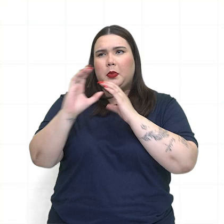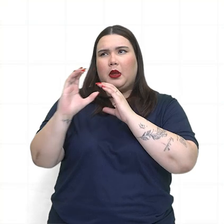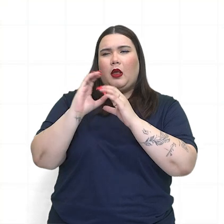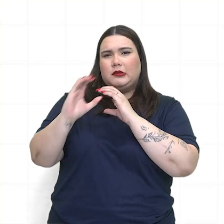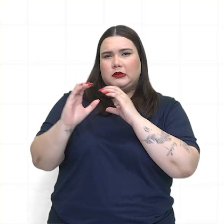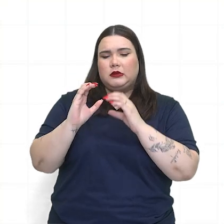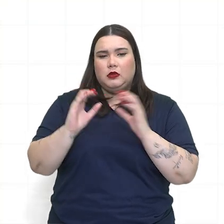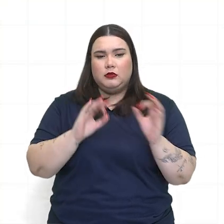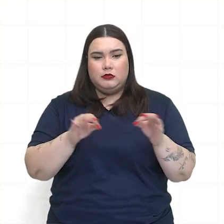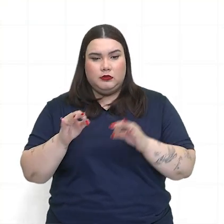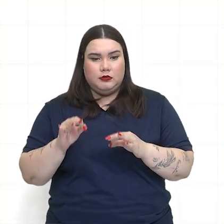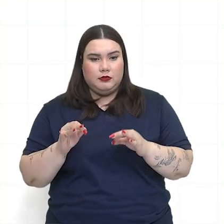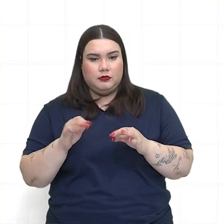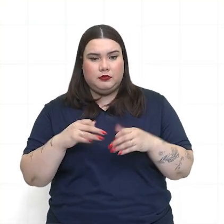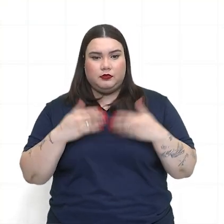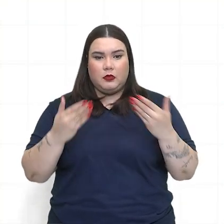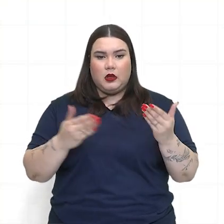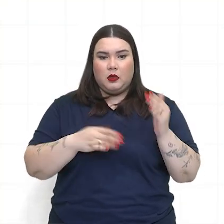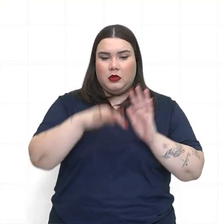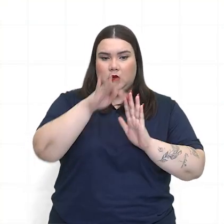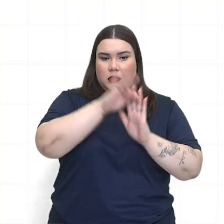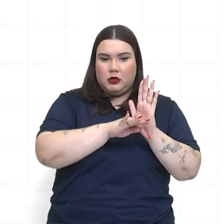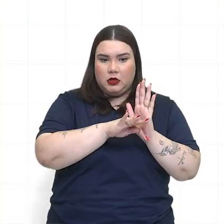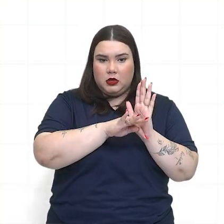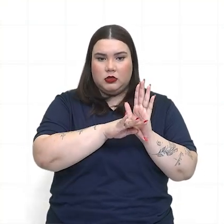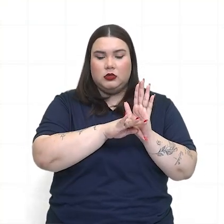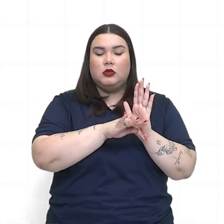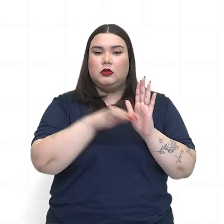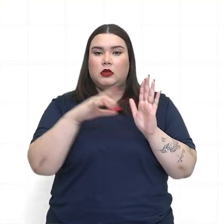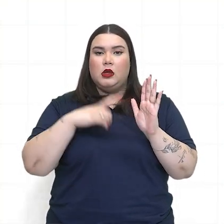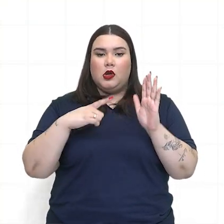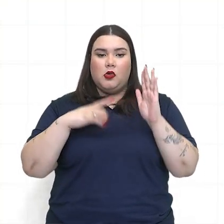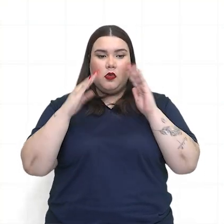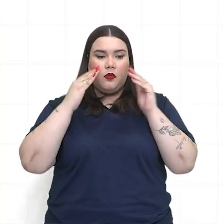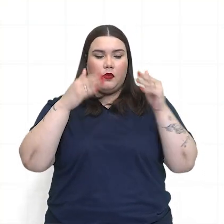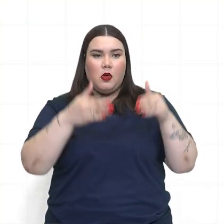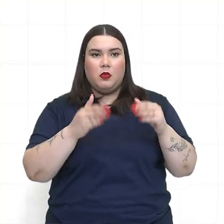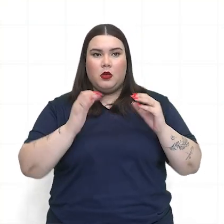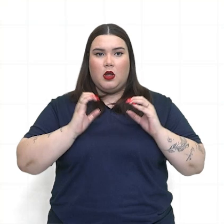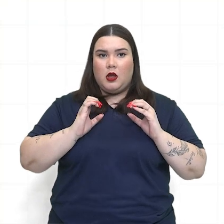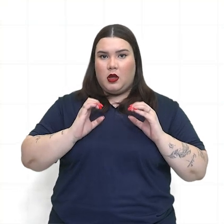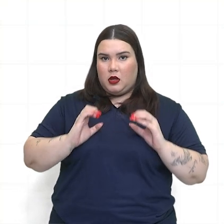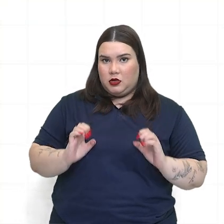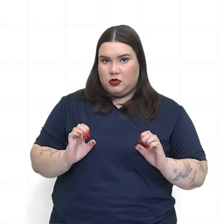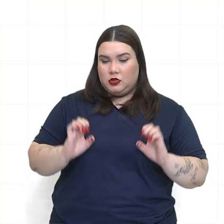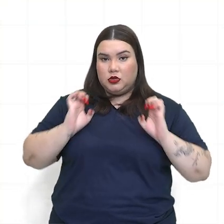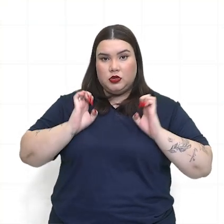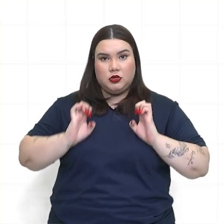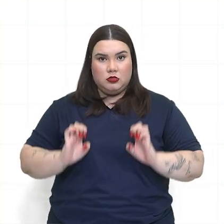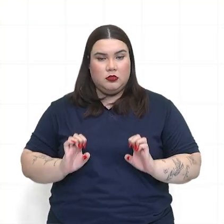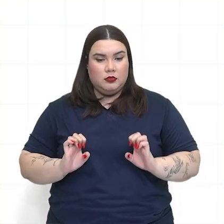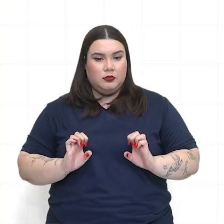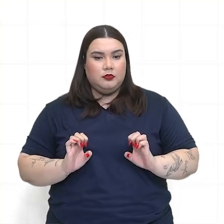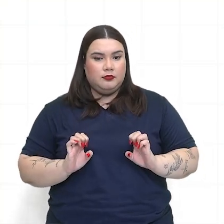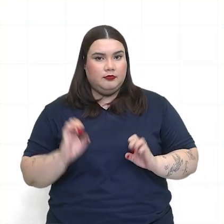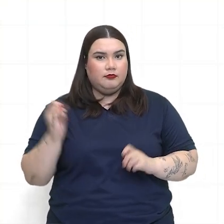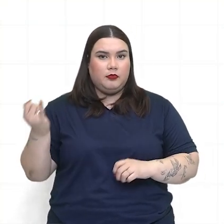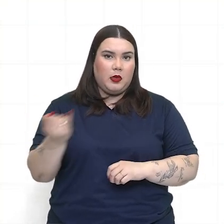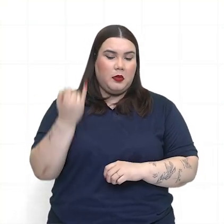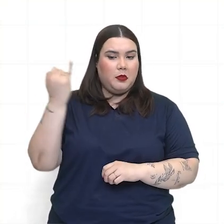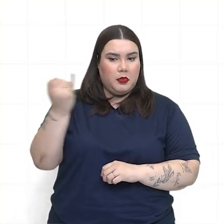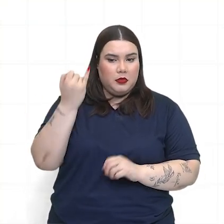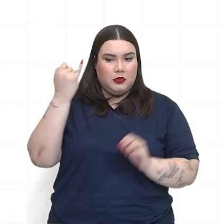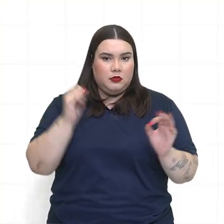seguinte, que o escrito sagrado tem uma dimensão ética, ok? Que é